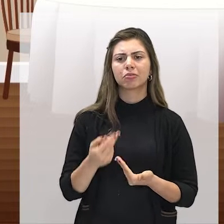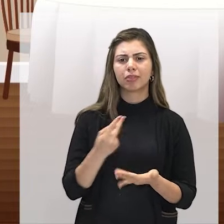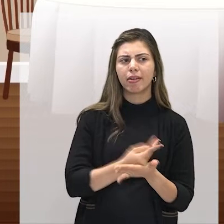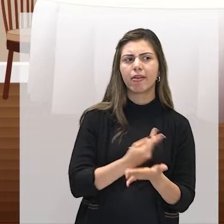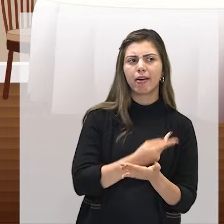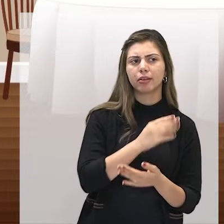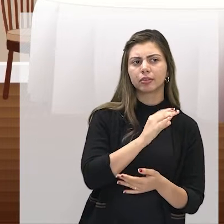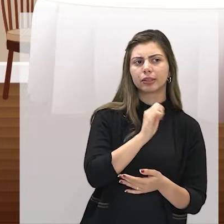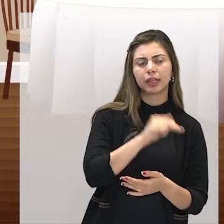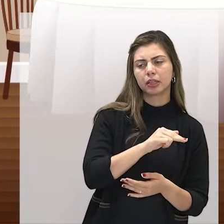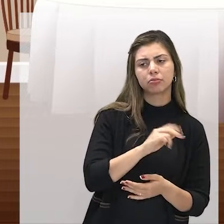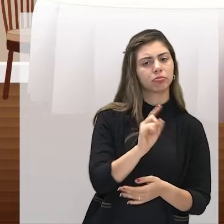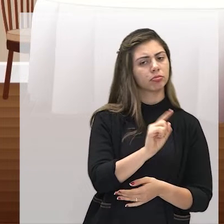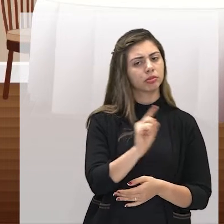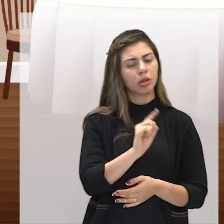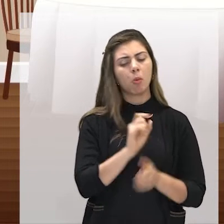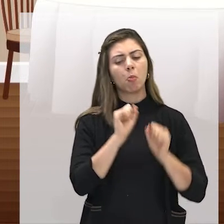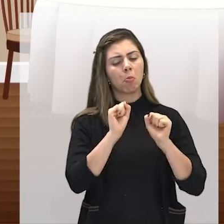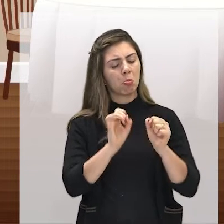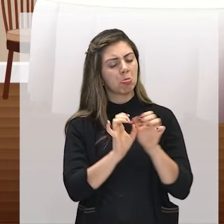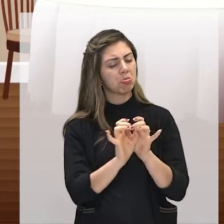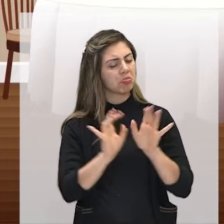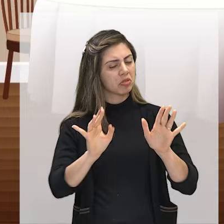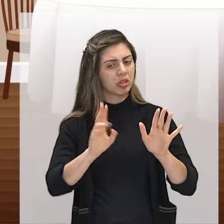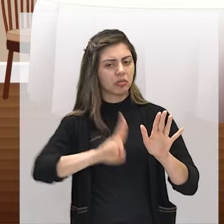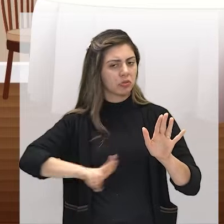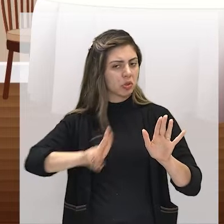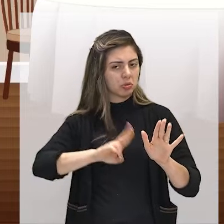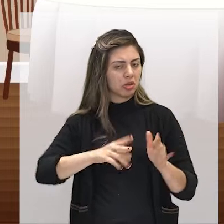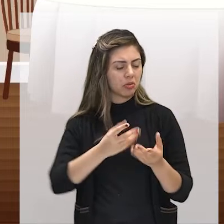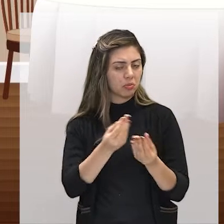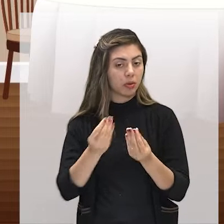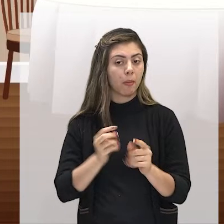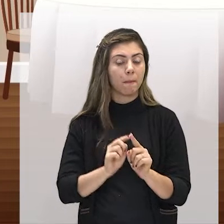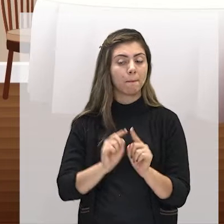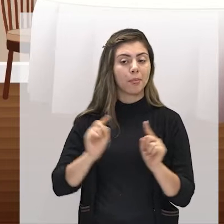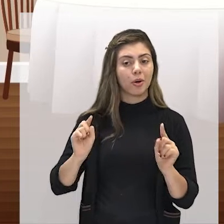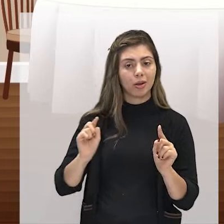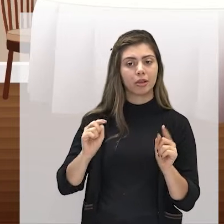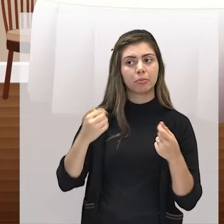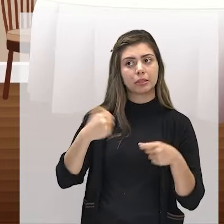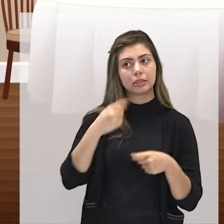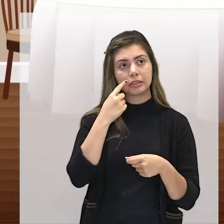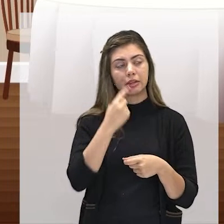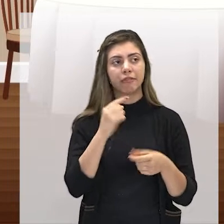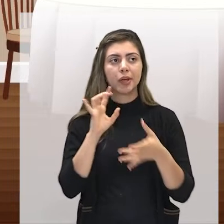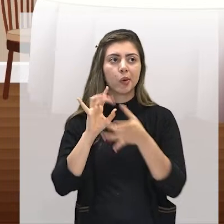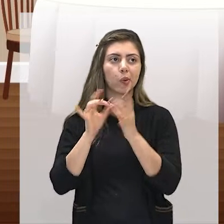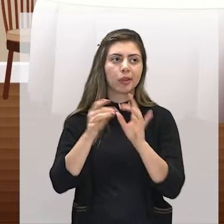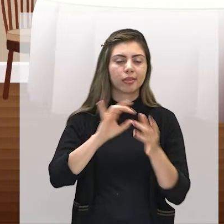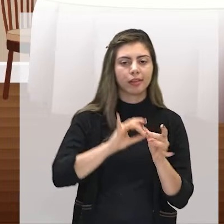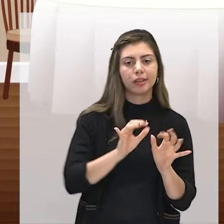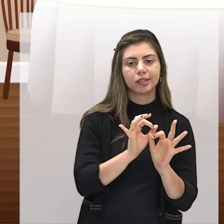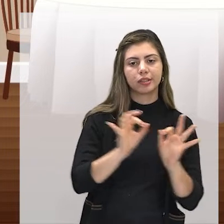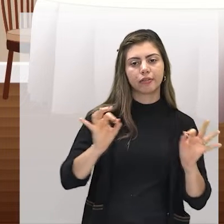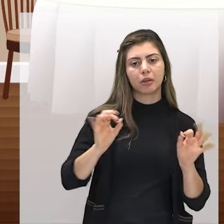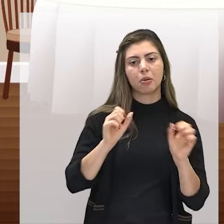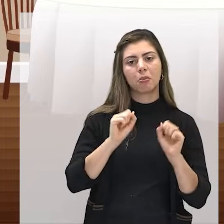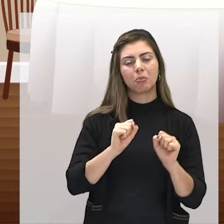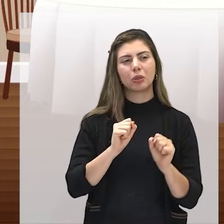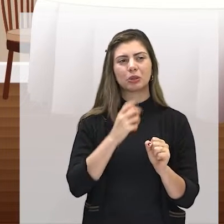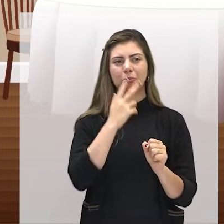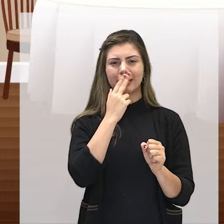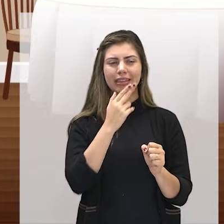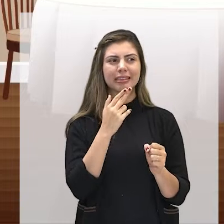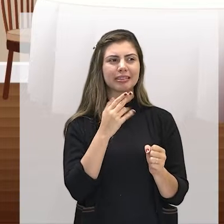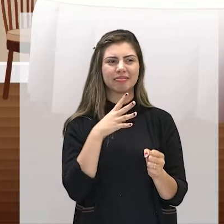can? Não, não é errado, é muito utilizado, inclusive. Mas ele, a depender da situação, do contexto, ele pode parecer uma fala mais